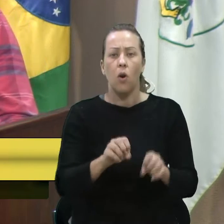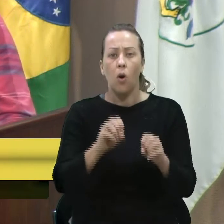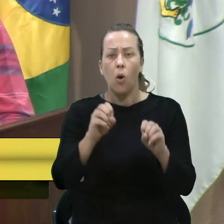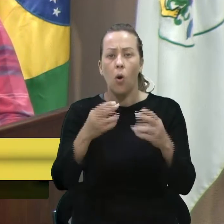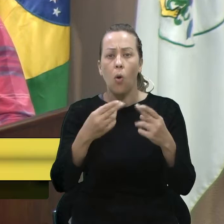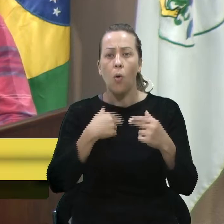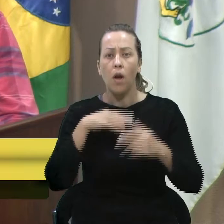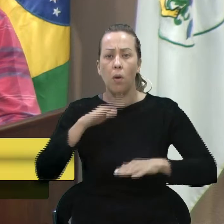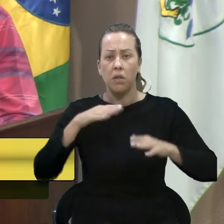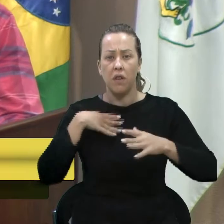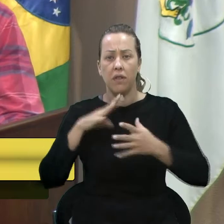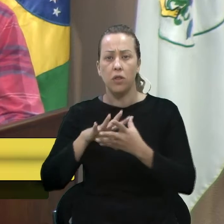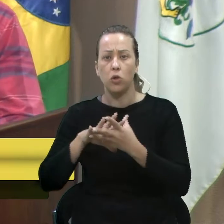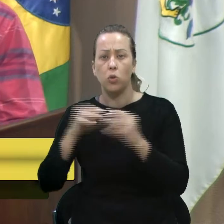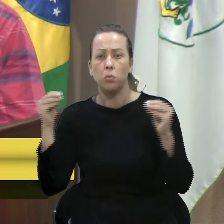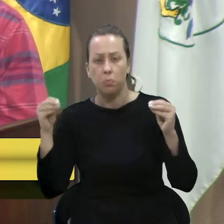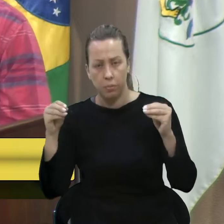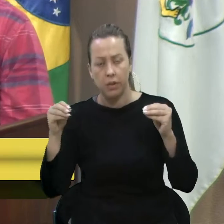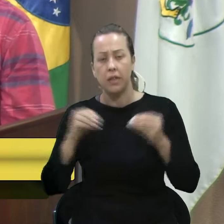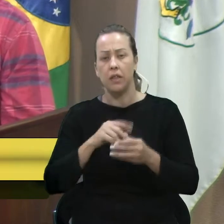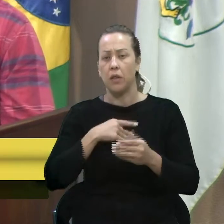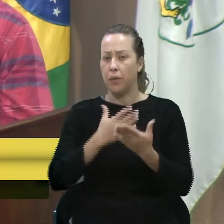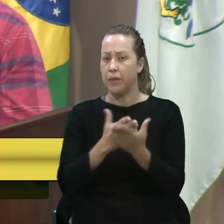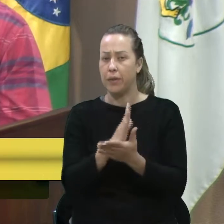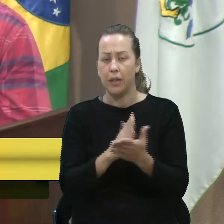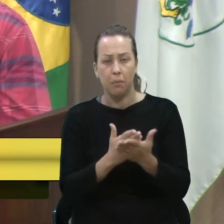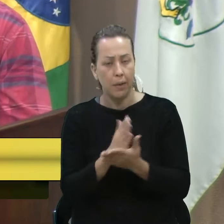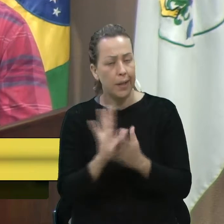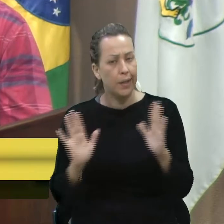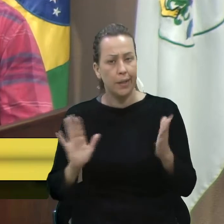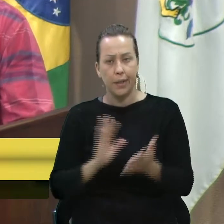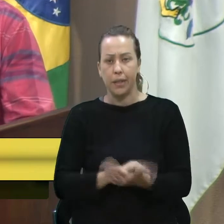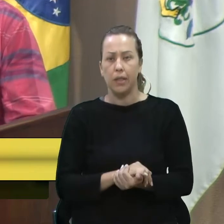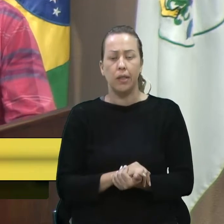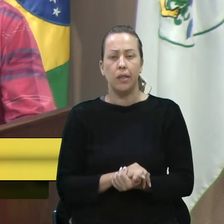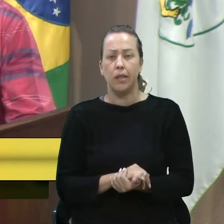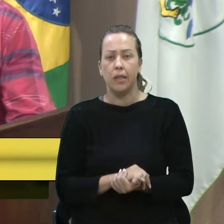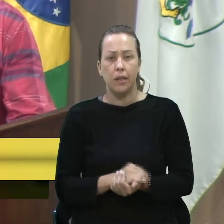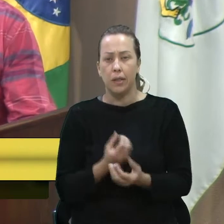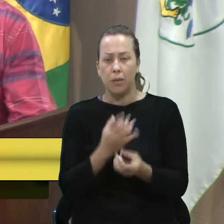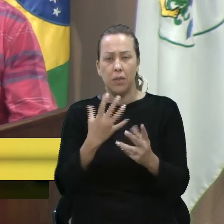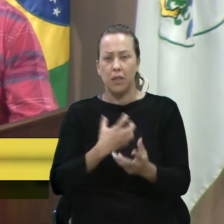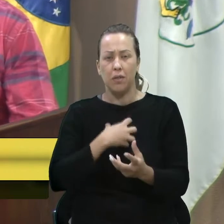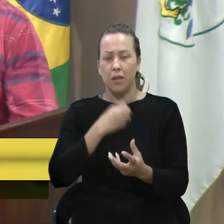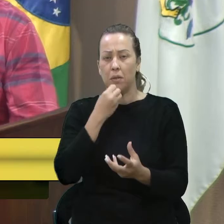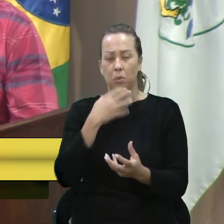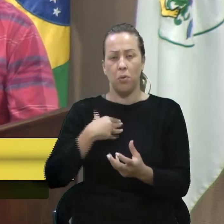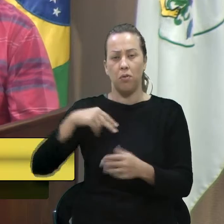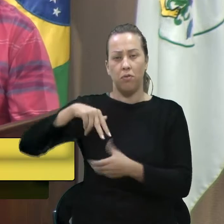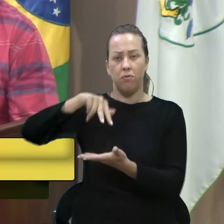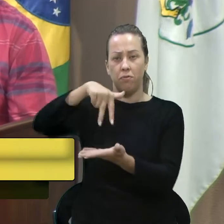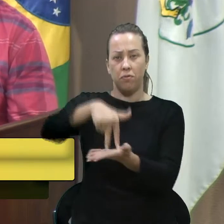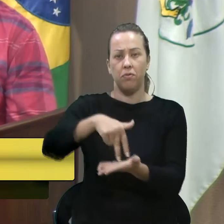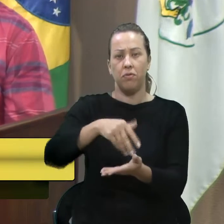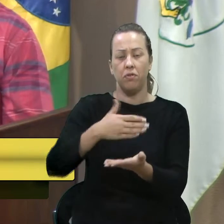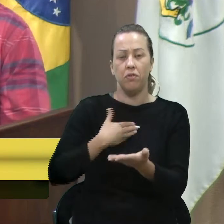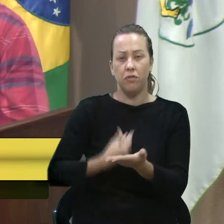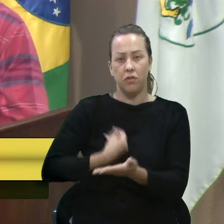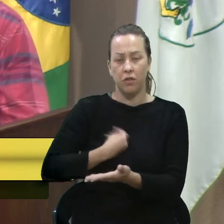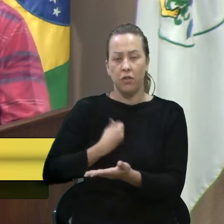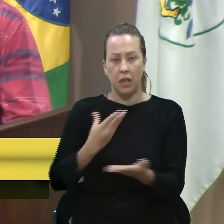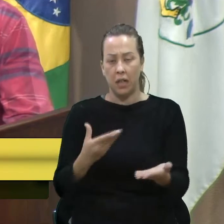sumir. Estou te atrapalhando, não faz mais sentido eu estar aqui, só estou empacando a tua